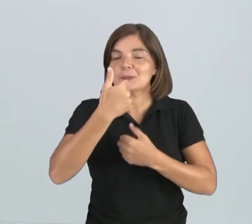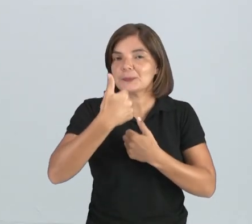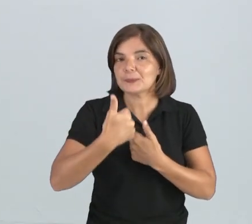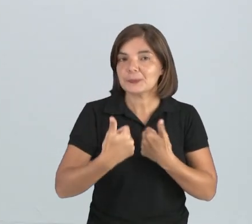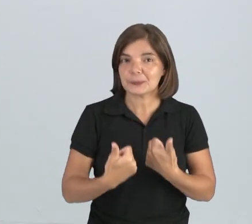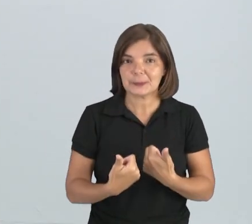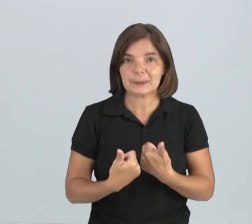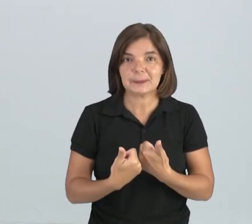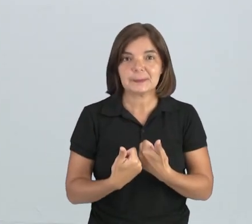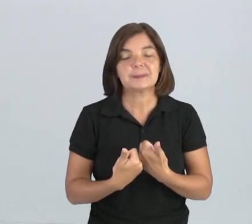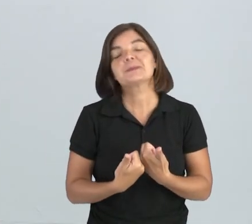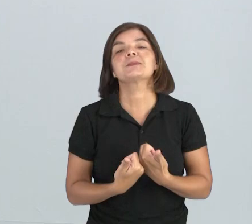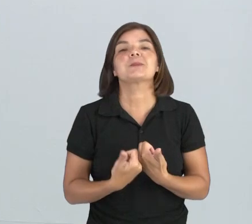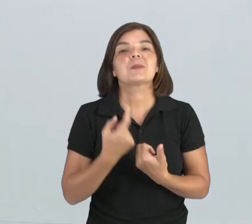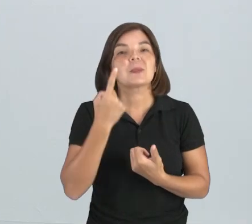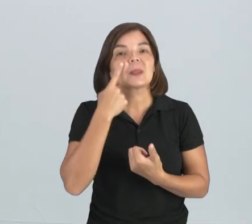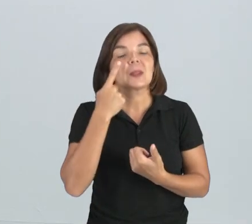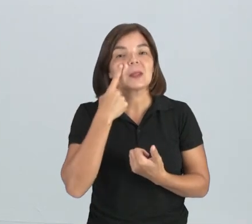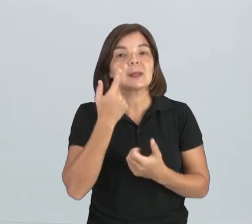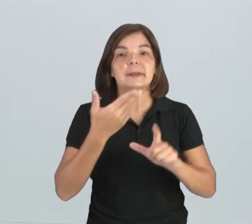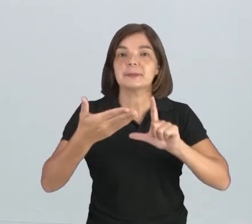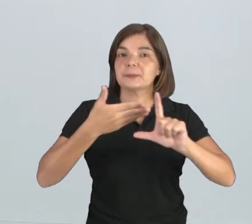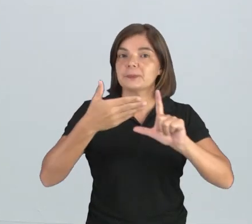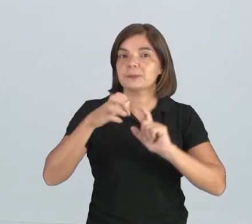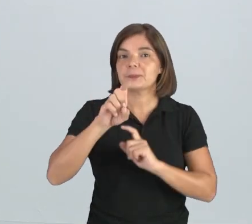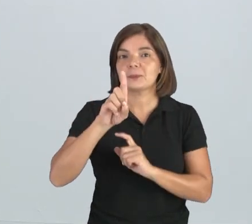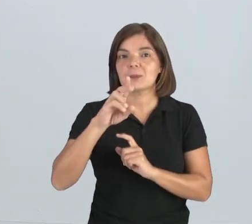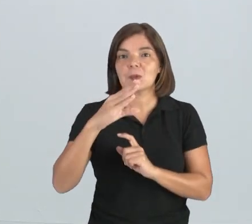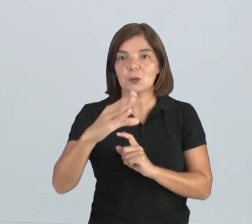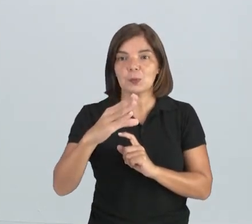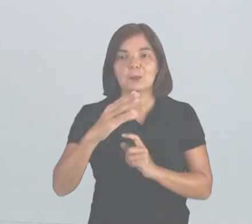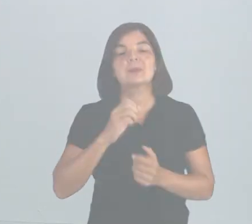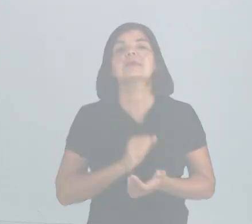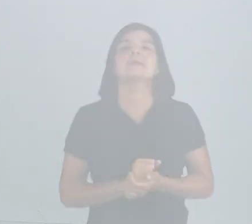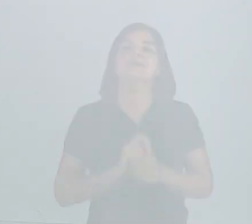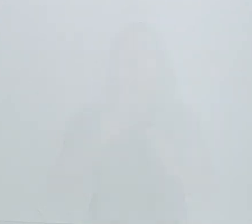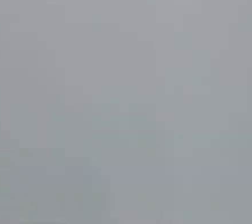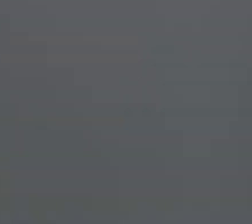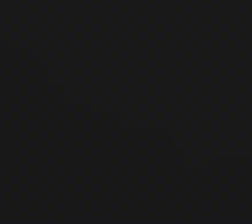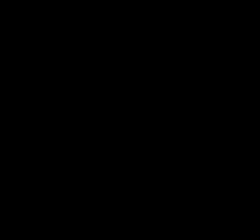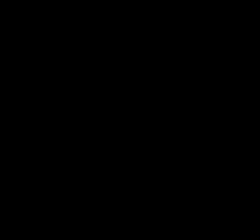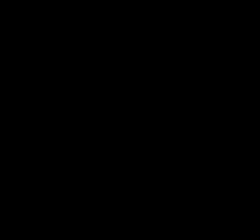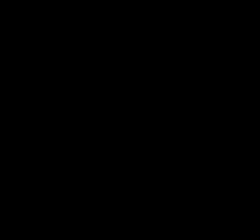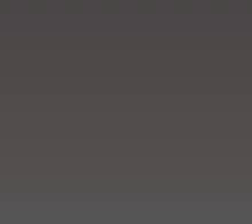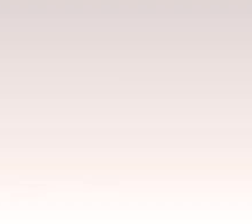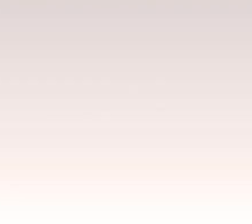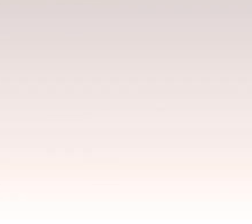certo? Observem isso aí, tá? Não deixem de acessar a plataforma Eduque. Até a próxima.